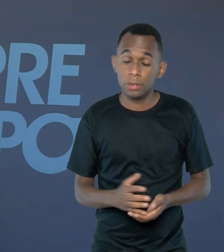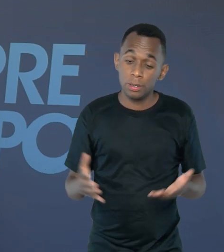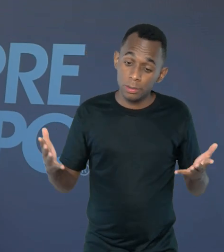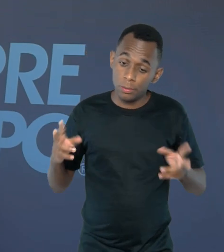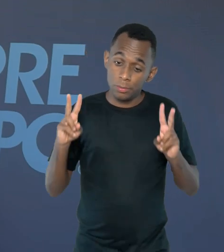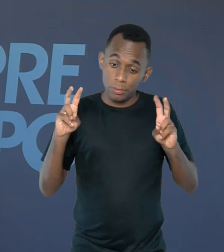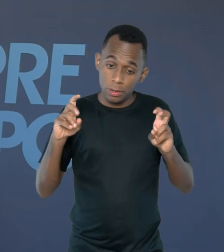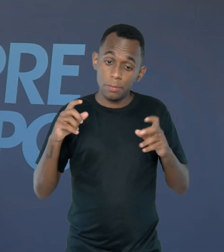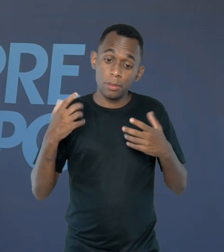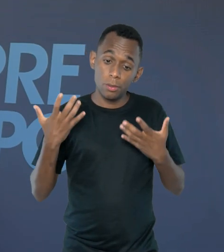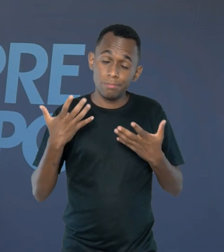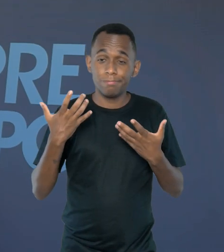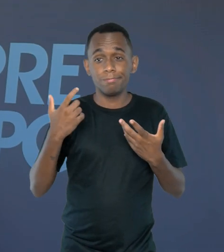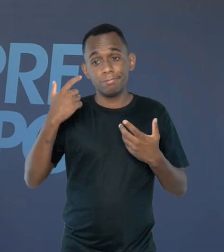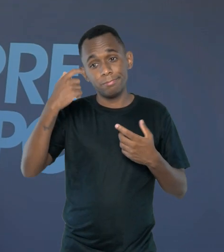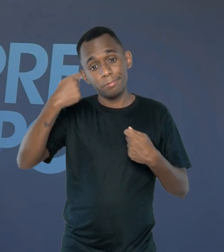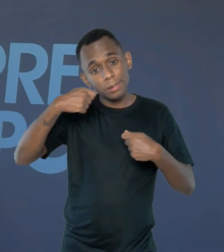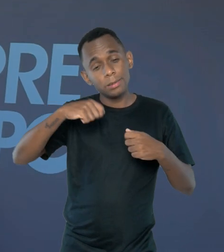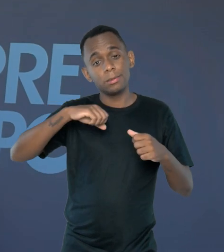eu acho que tem que ser repensada.